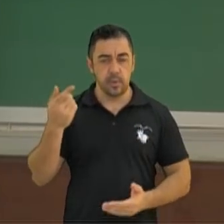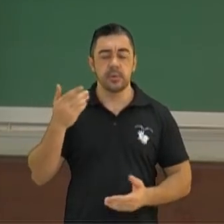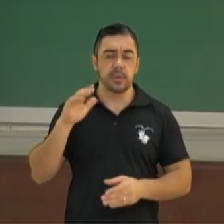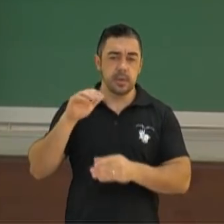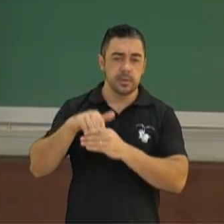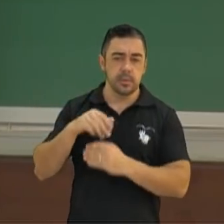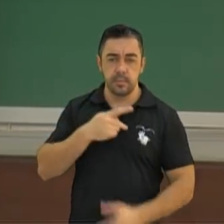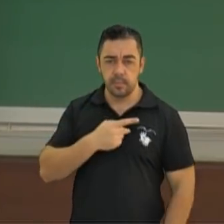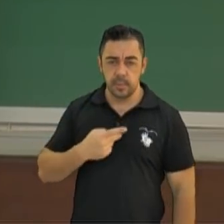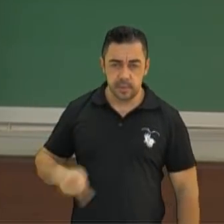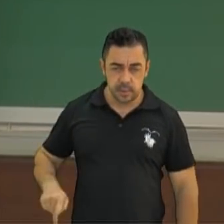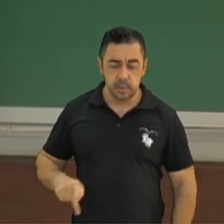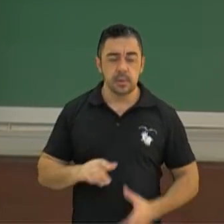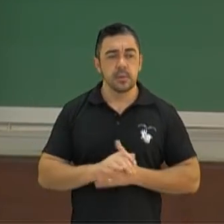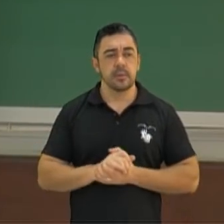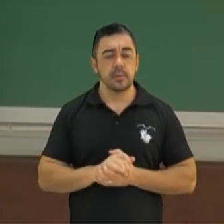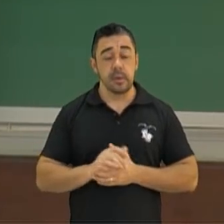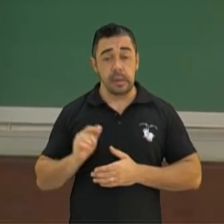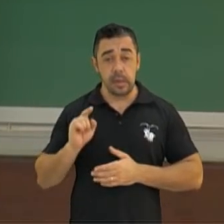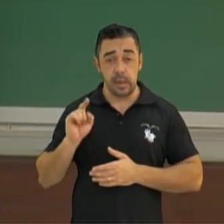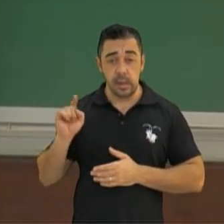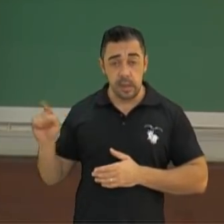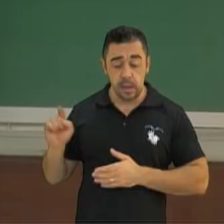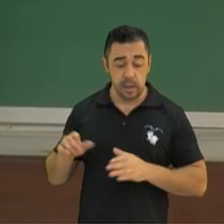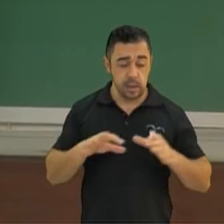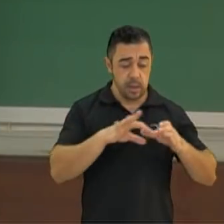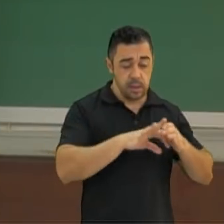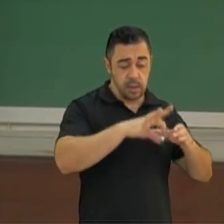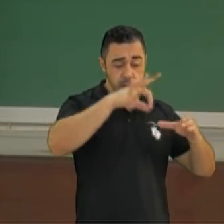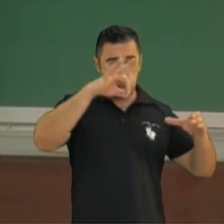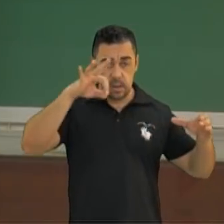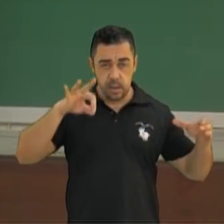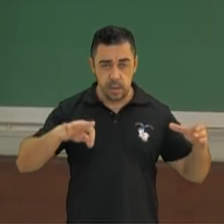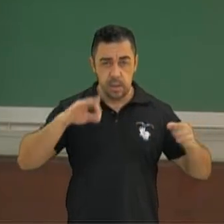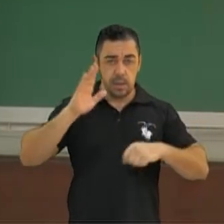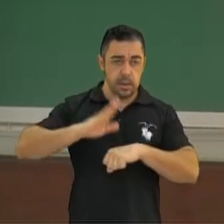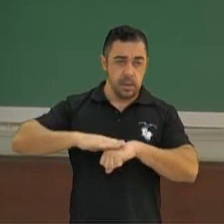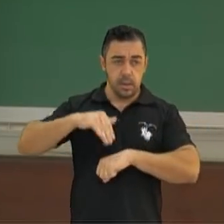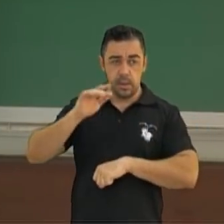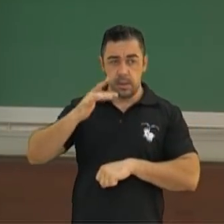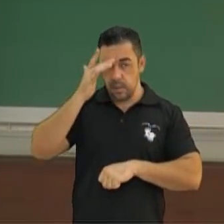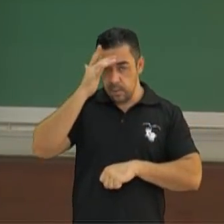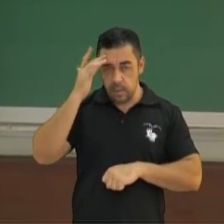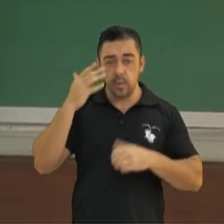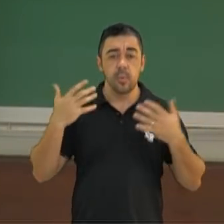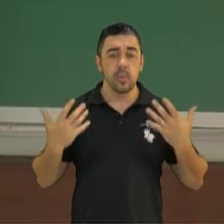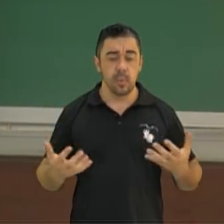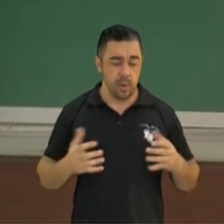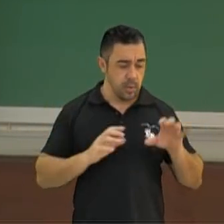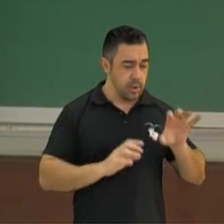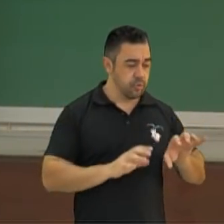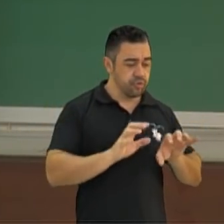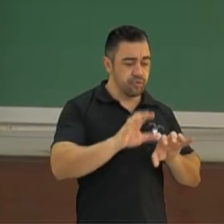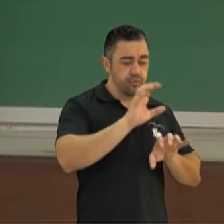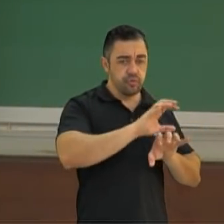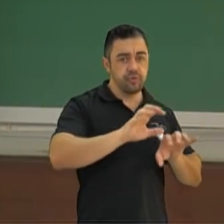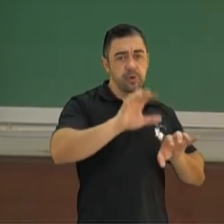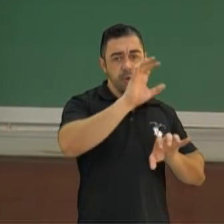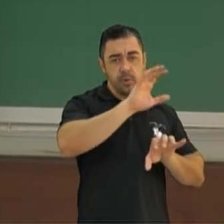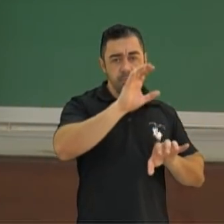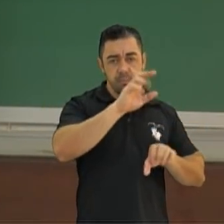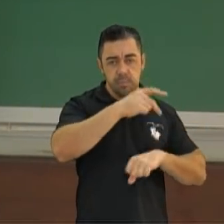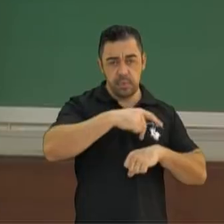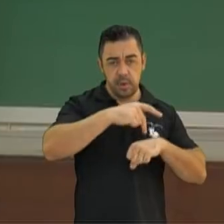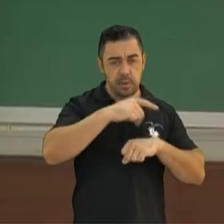para presidente, a amostra deve conter mais habitantes de qual região do país?